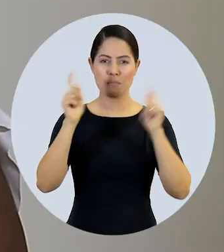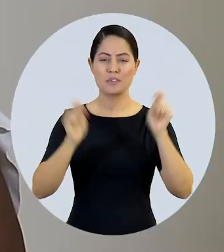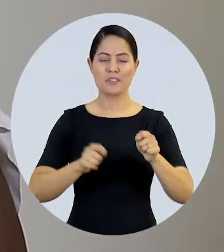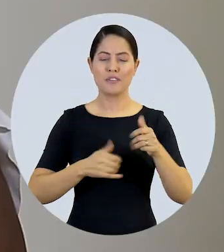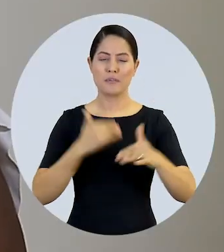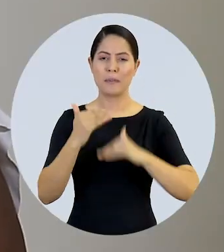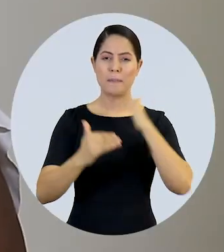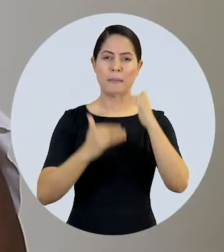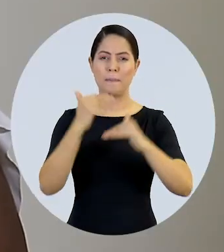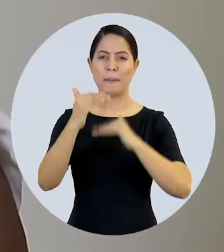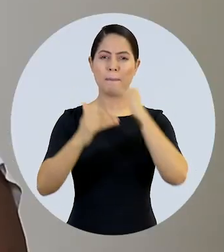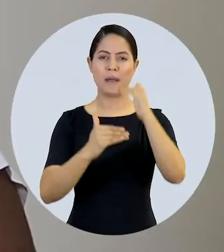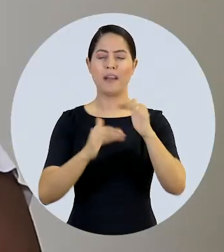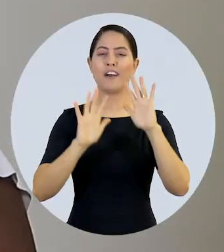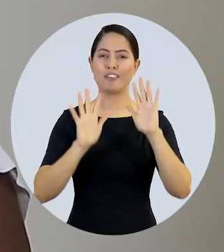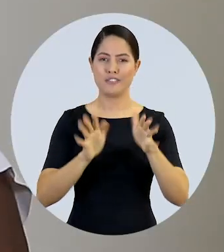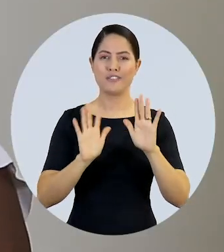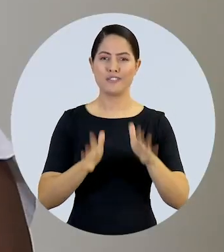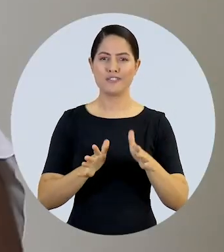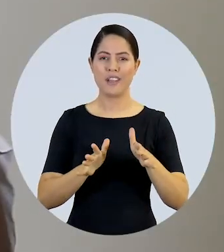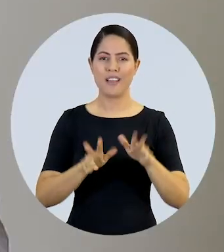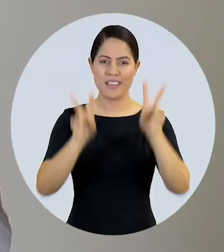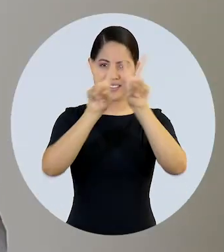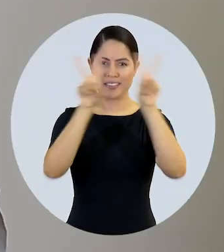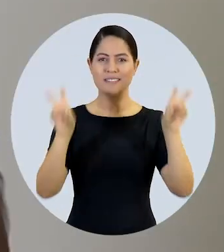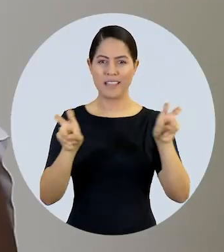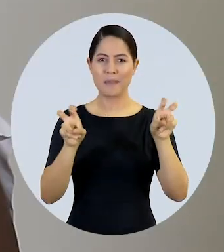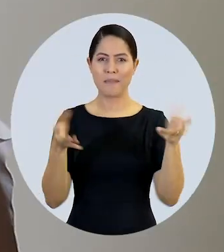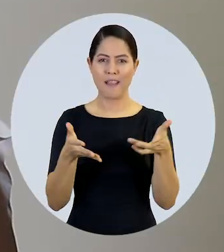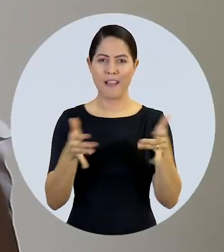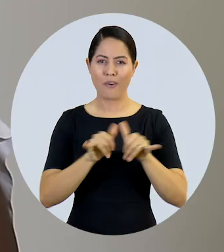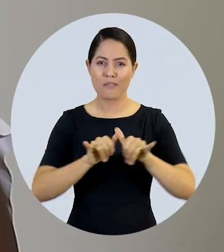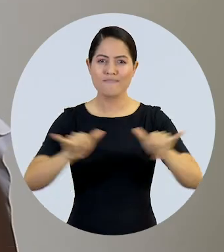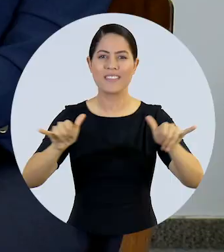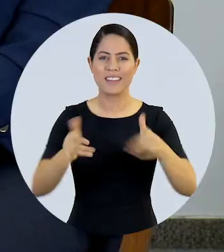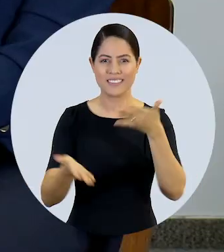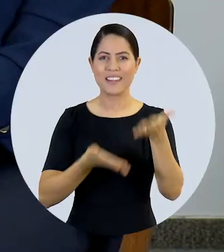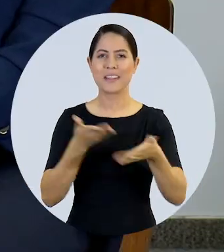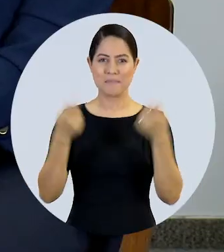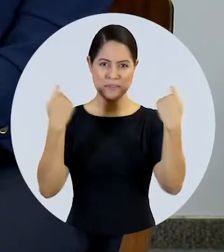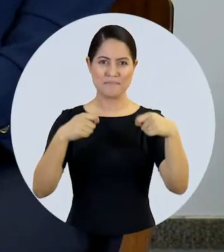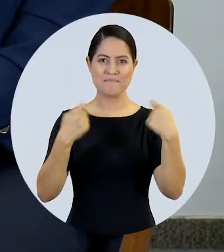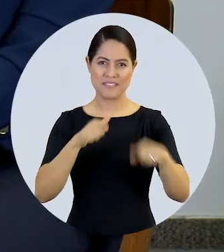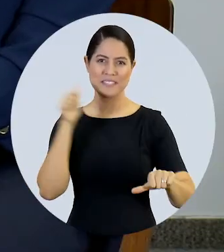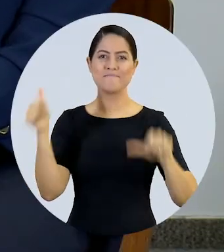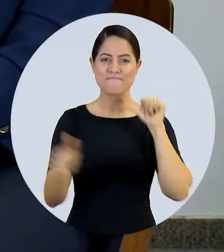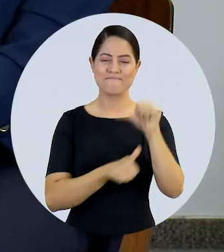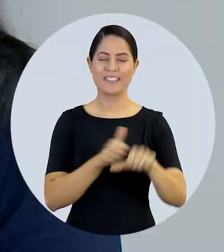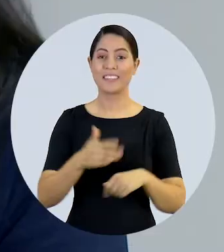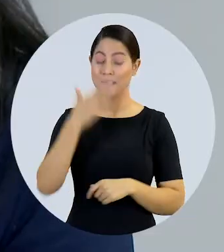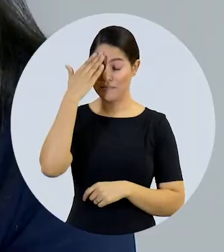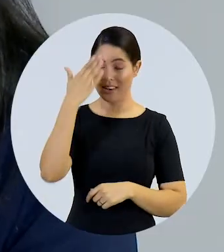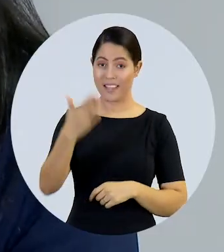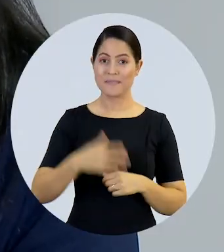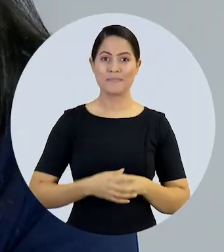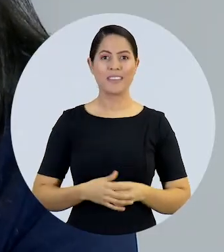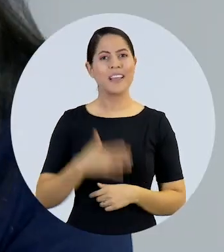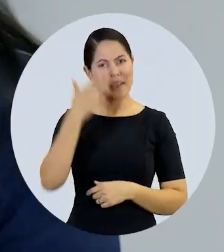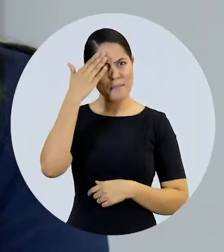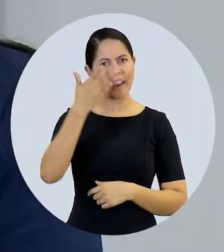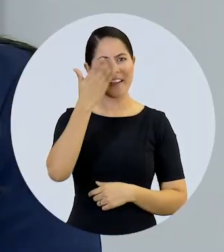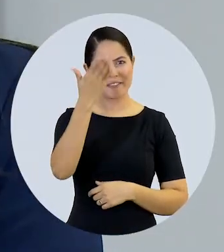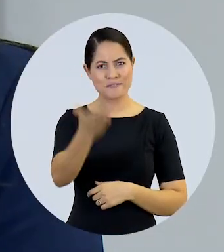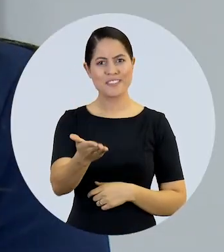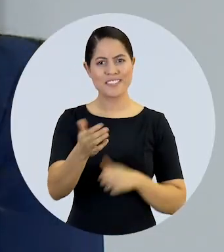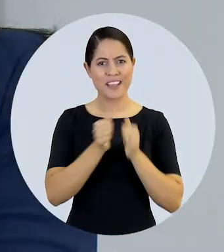Não posso negar que já tiramos a questão de debaixo do tapete. Agora é a hora de tratá-la. Obrigada mais uma